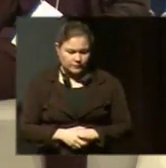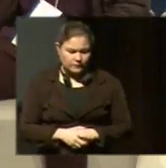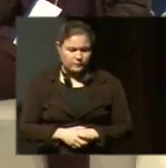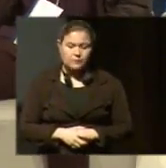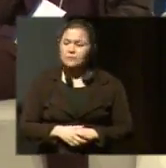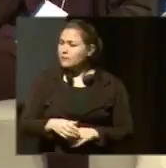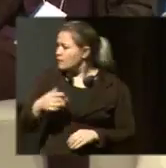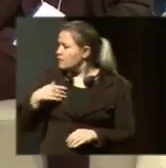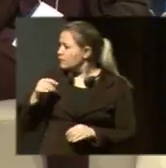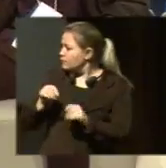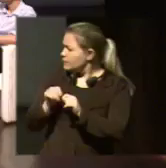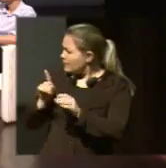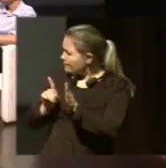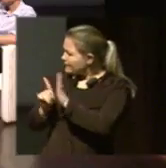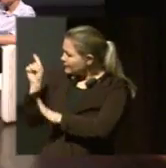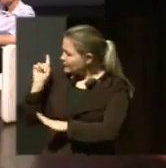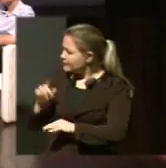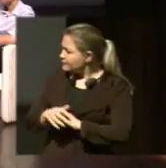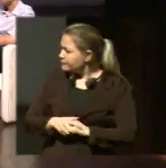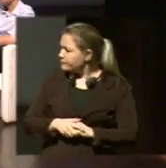Deixa eu fazer uma pergunta, então.